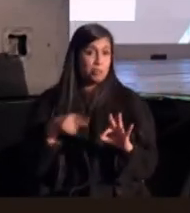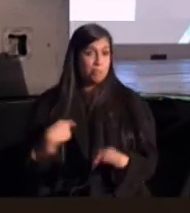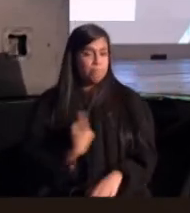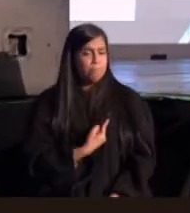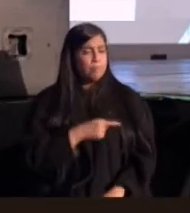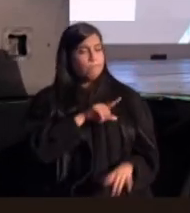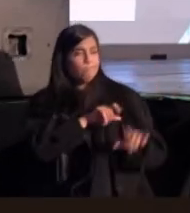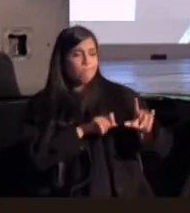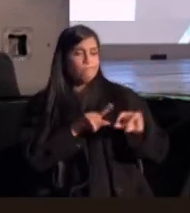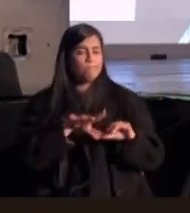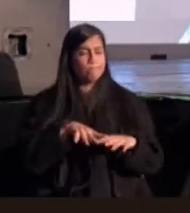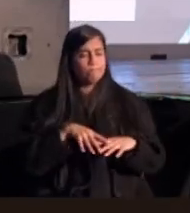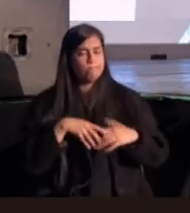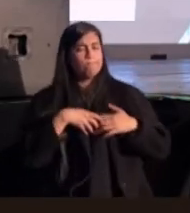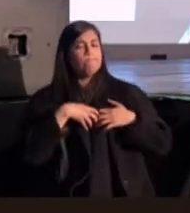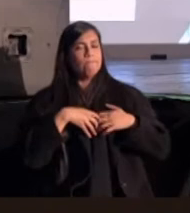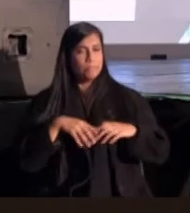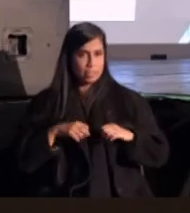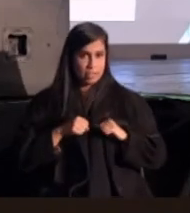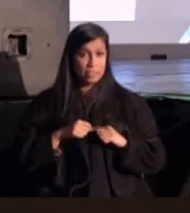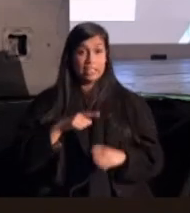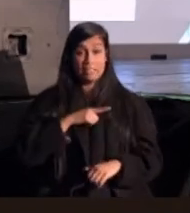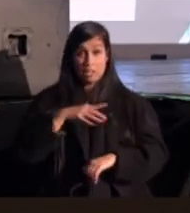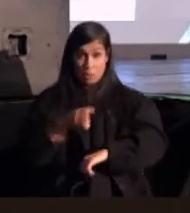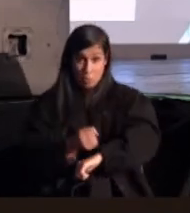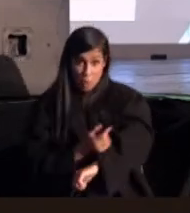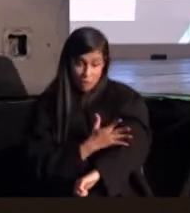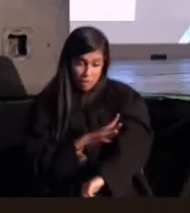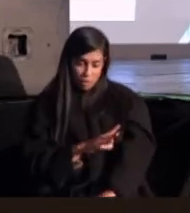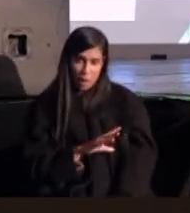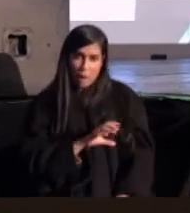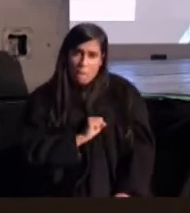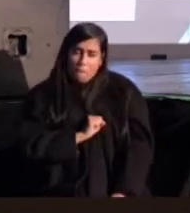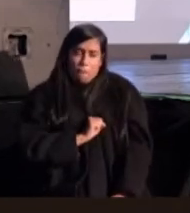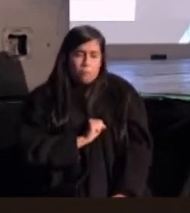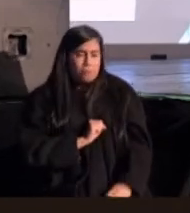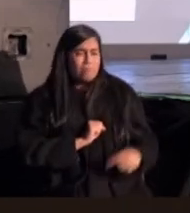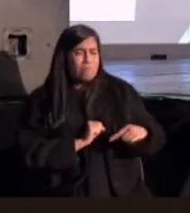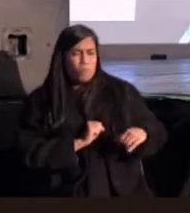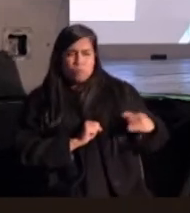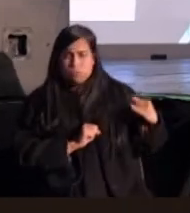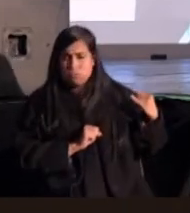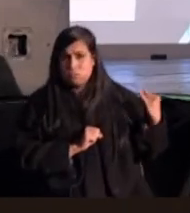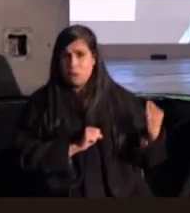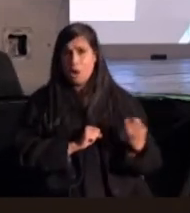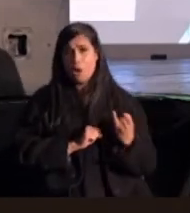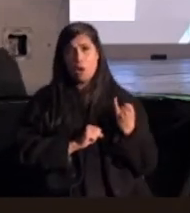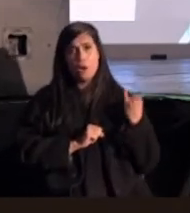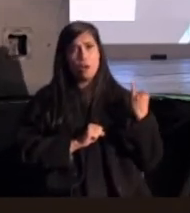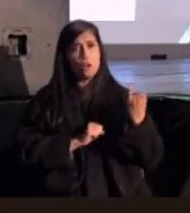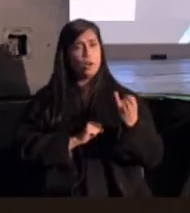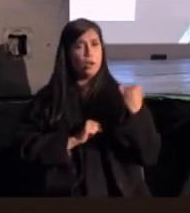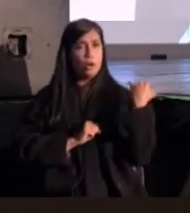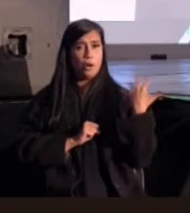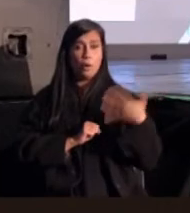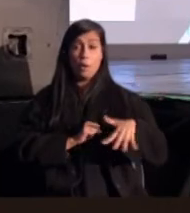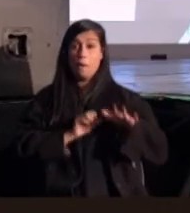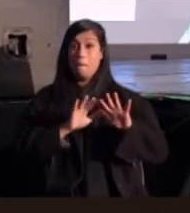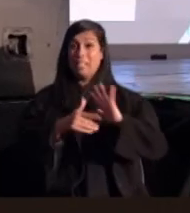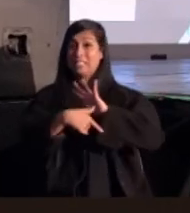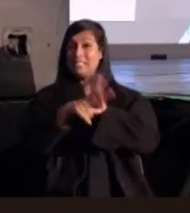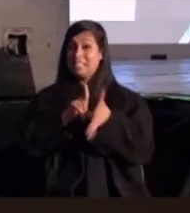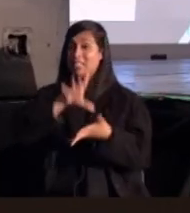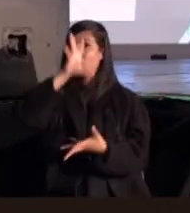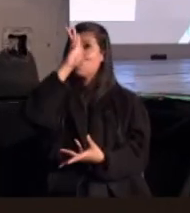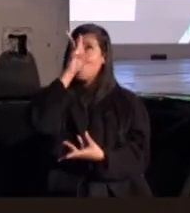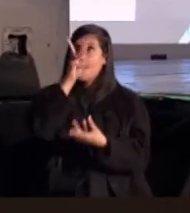Tem um afeto fundamental, que é o afeto do amor. O afeto do amor, ele é fundamental, mas é importante compreendê-lo